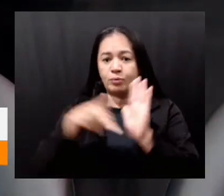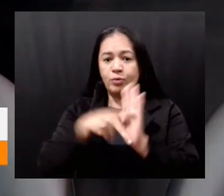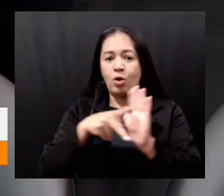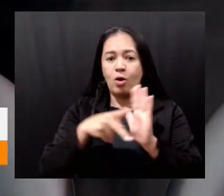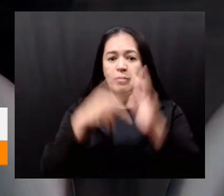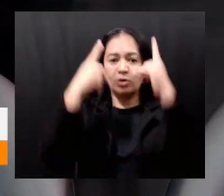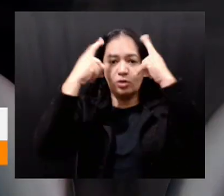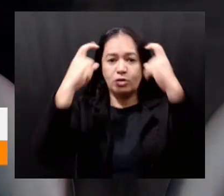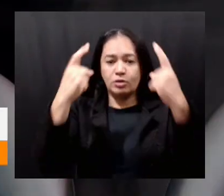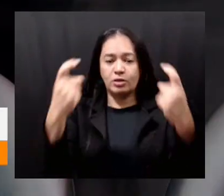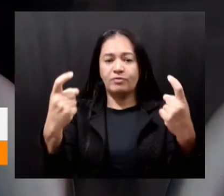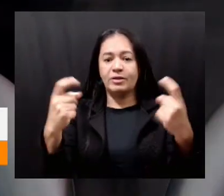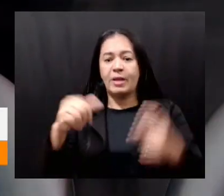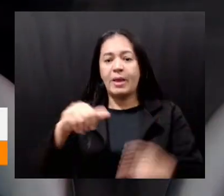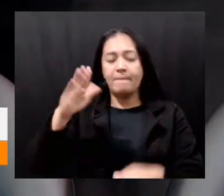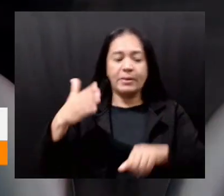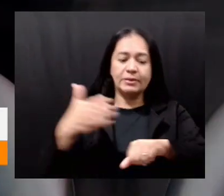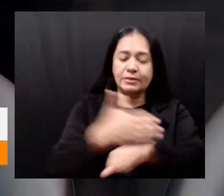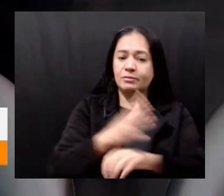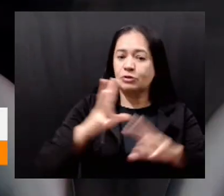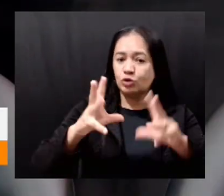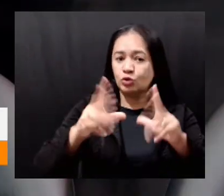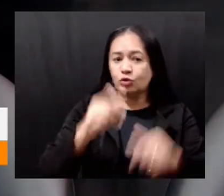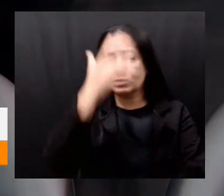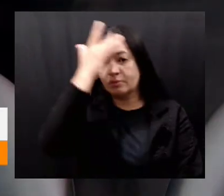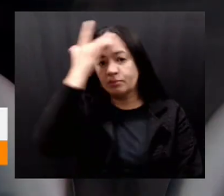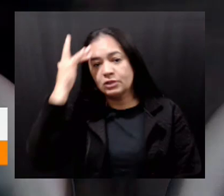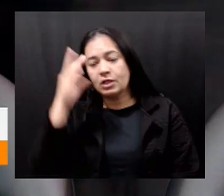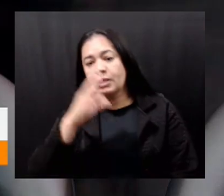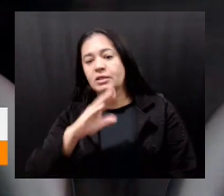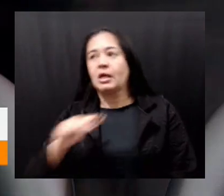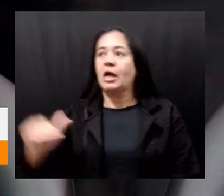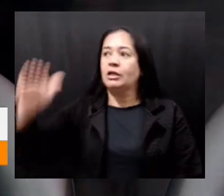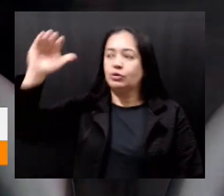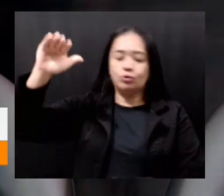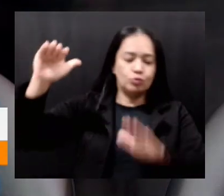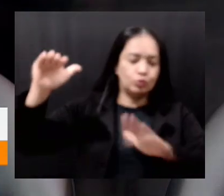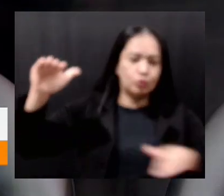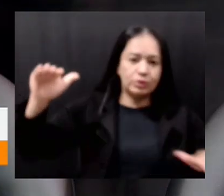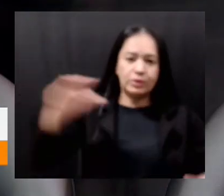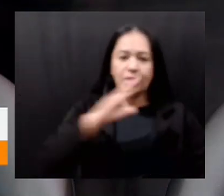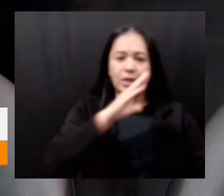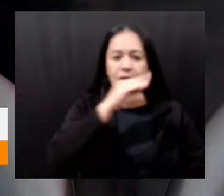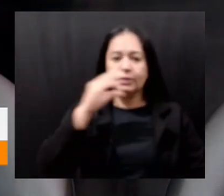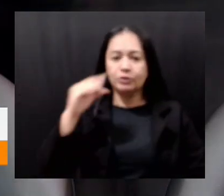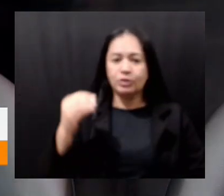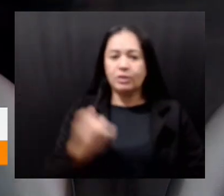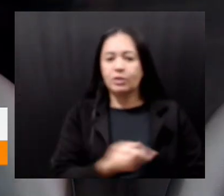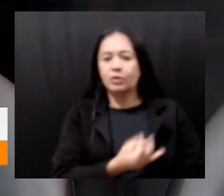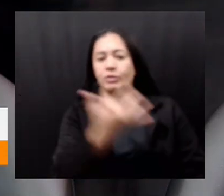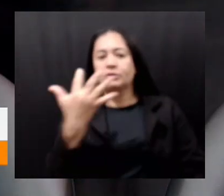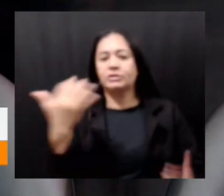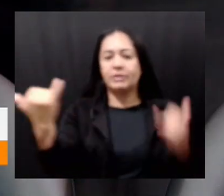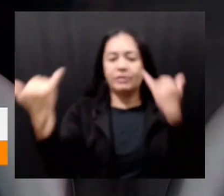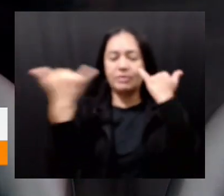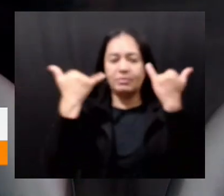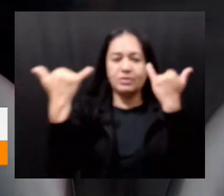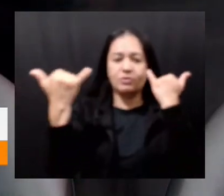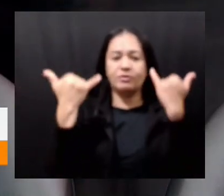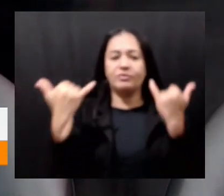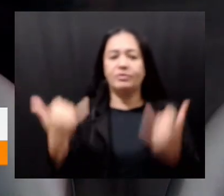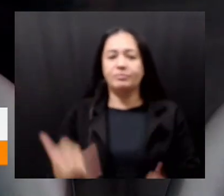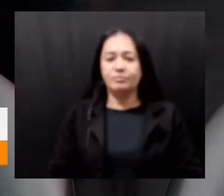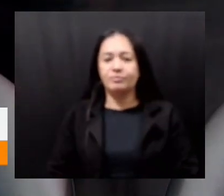por todos. Por adultos, por crianças, por adolescentes, pela quantidade de informações que nós temos acesso. E